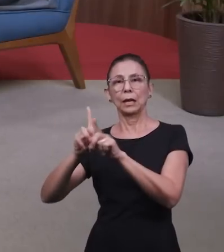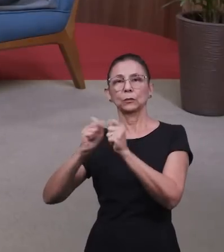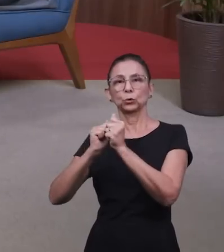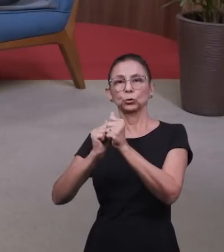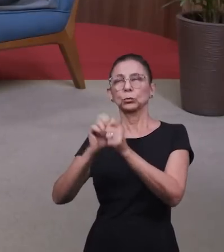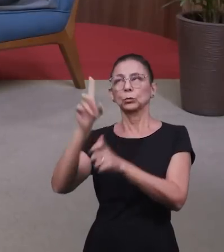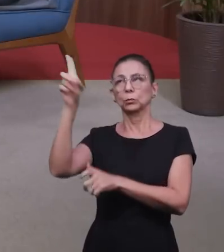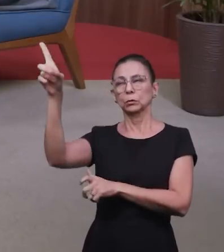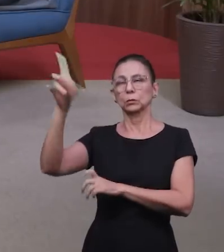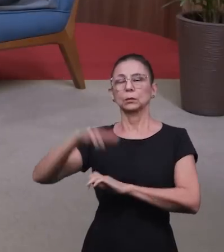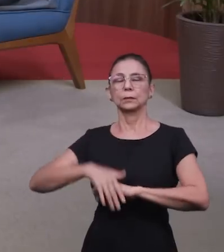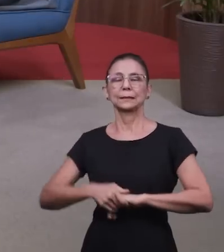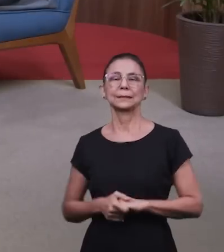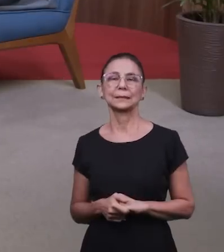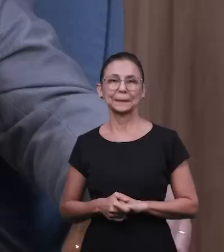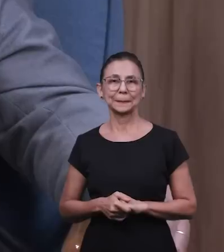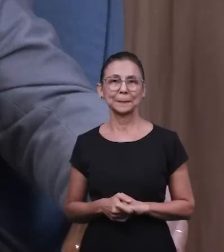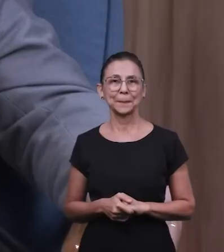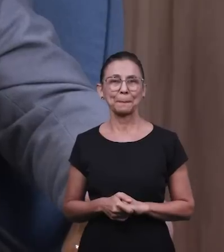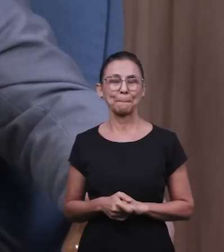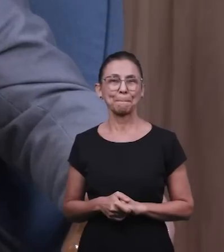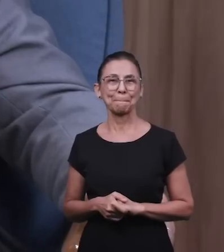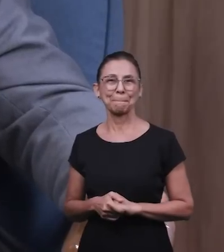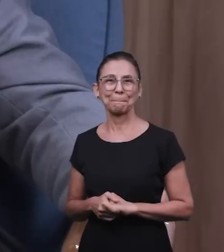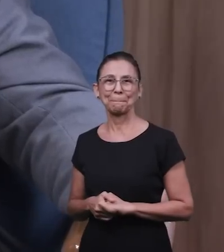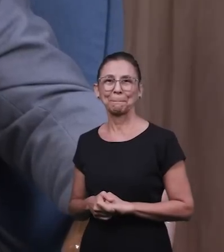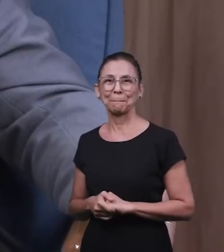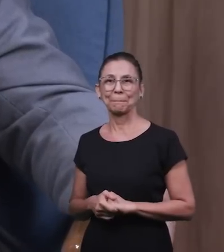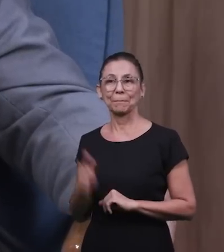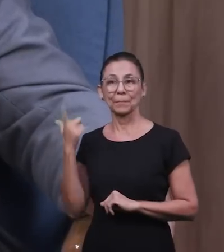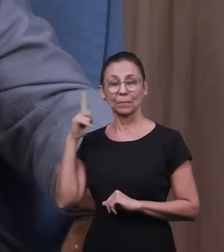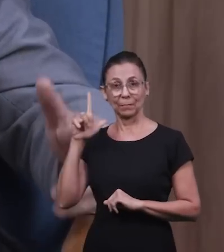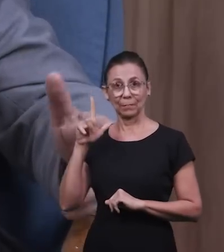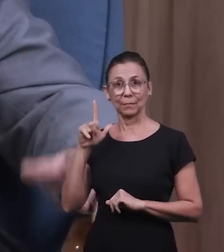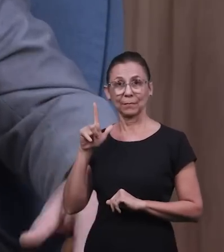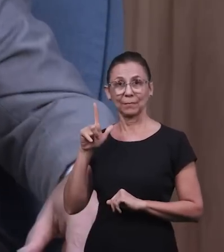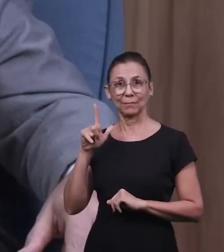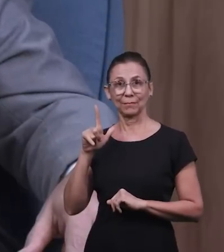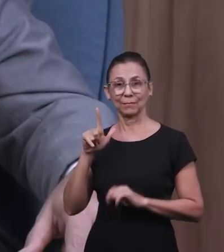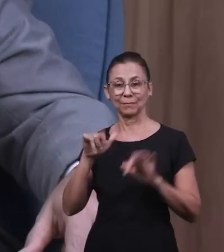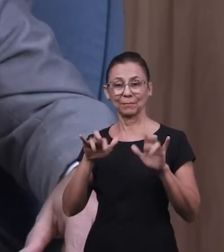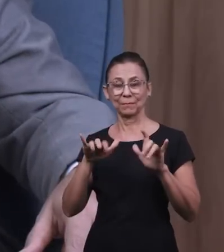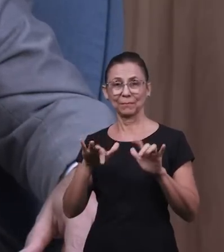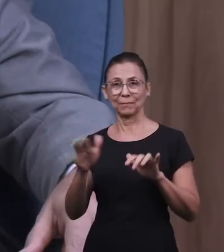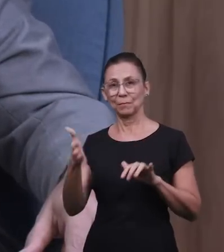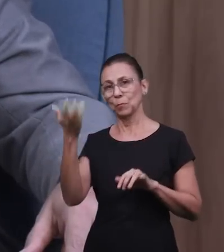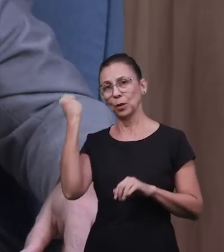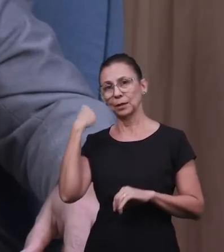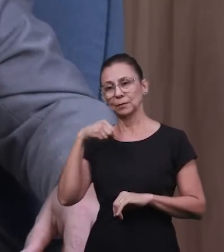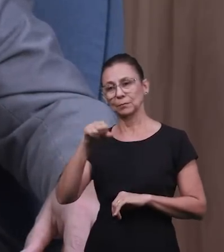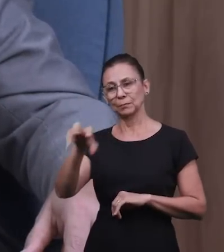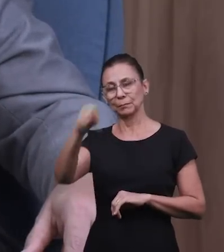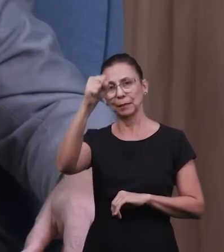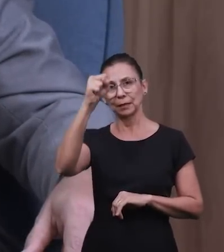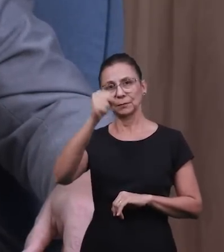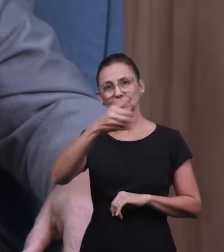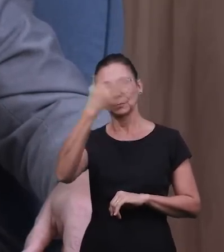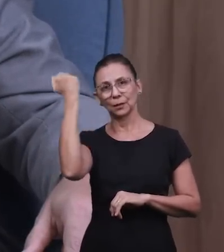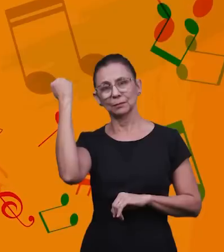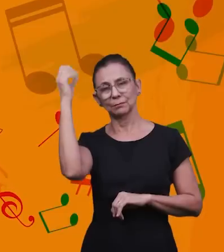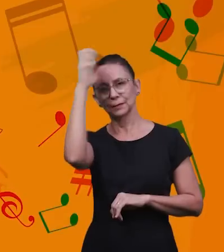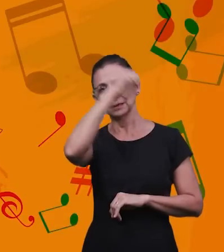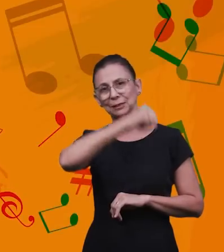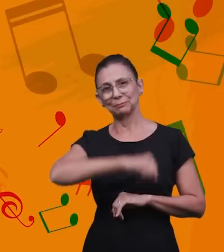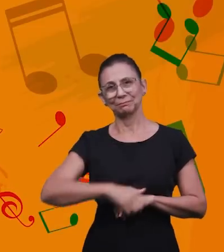esse instrumento, para a escaleta. E para conseguir tocar esse louvor, você já sabe, pegue o seu instrumento e vamos